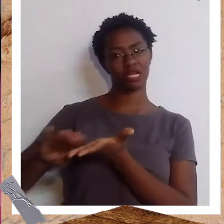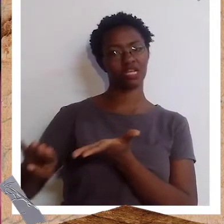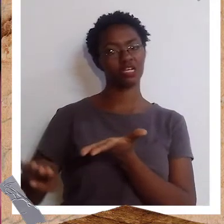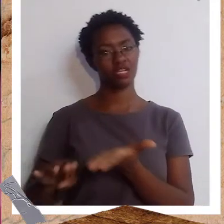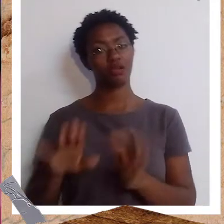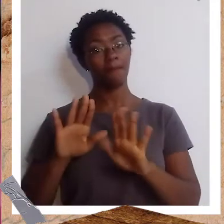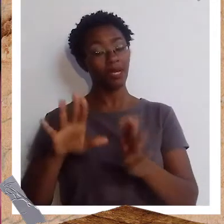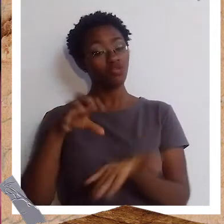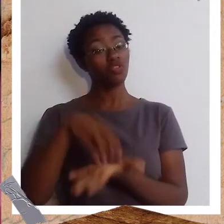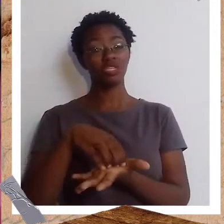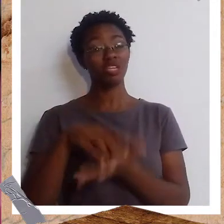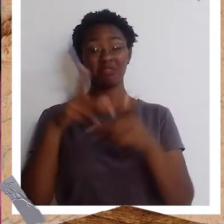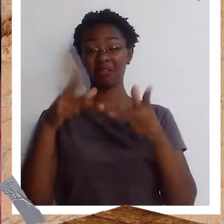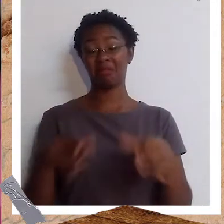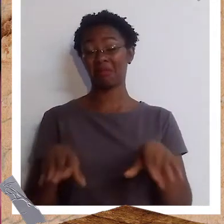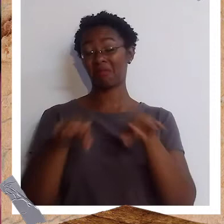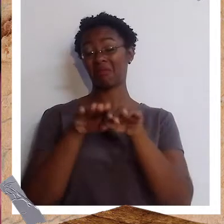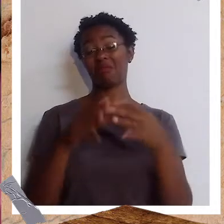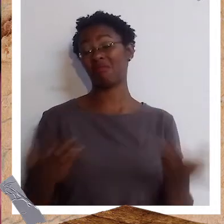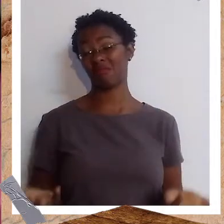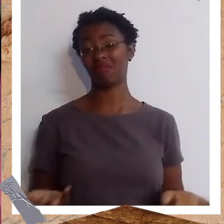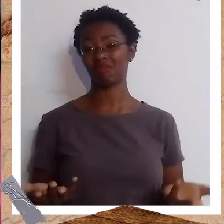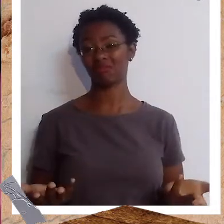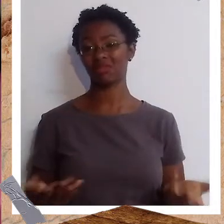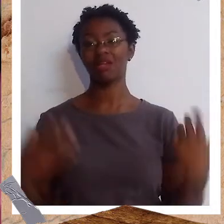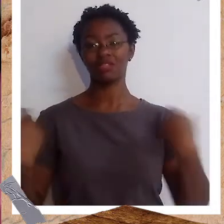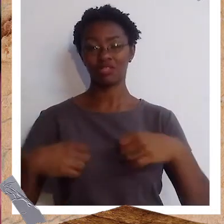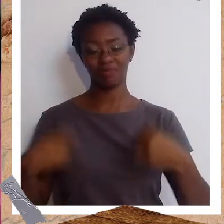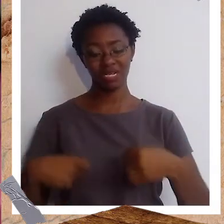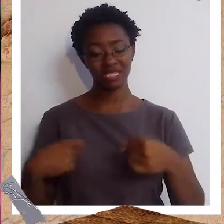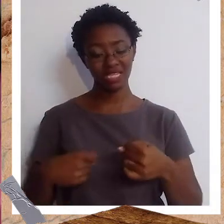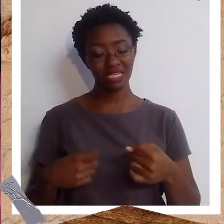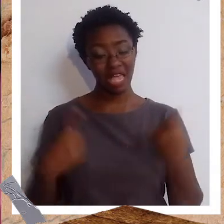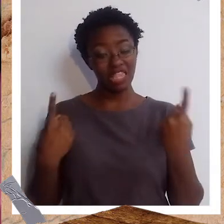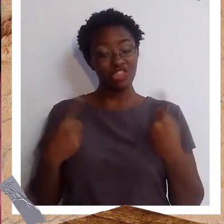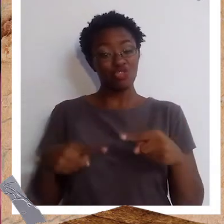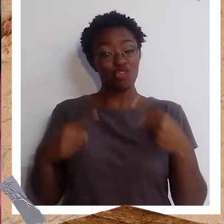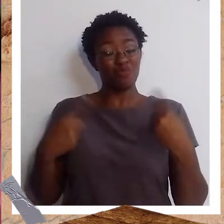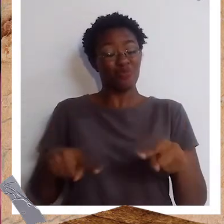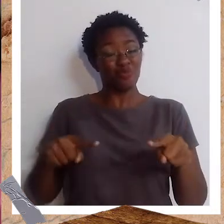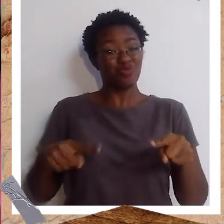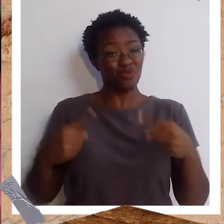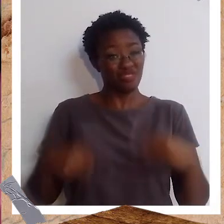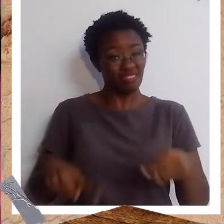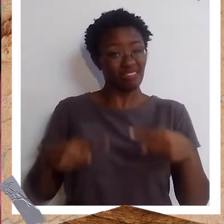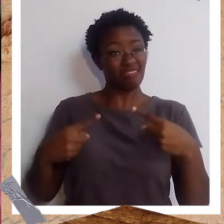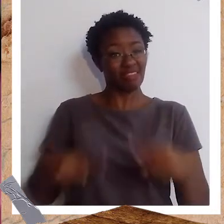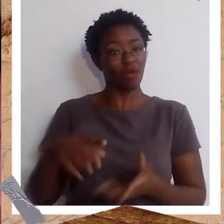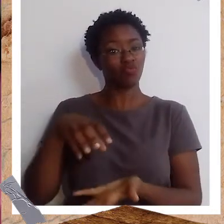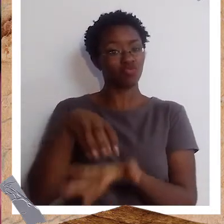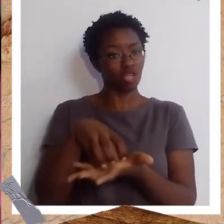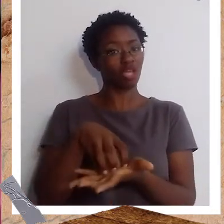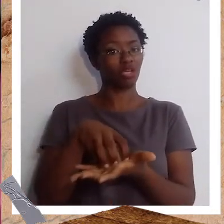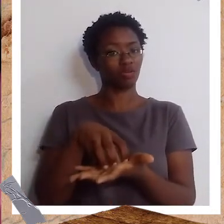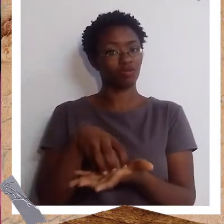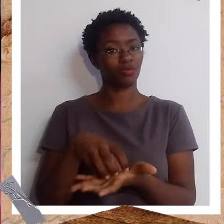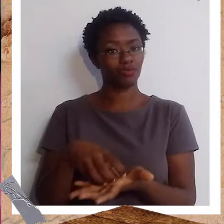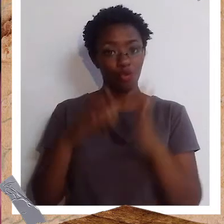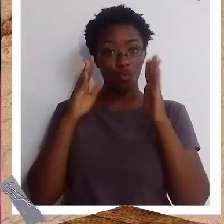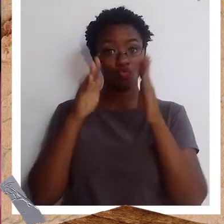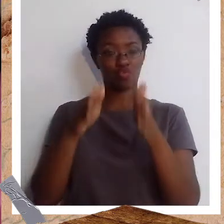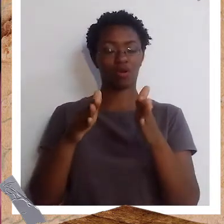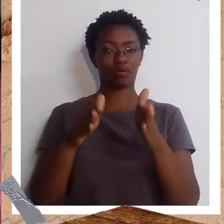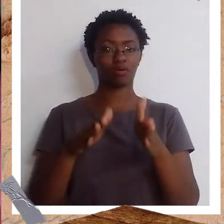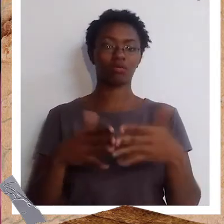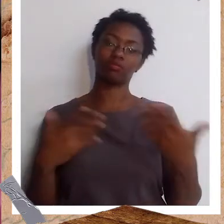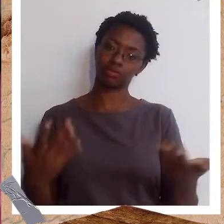centro continue mesmo. Então, o desafio é disputar ali o centro, e modificar essas relações. Para que